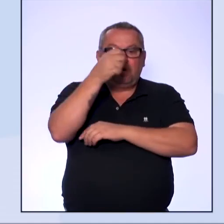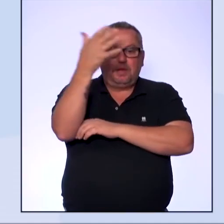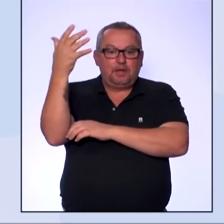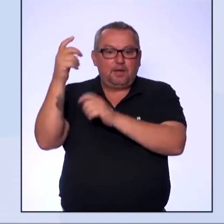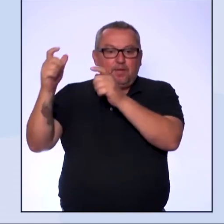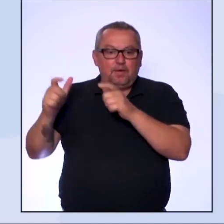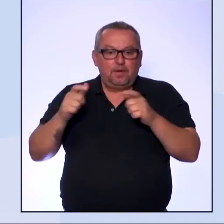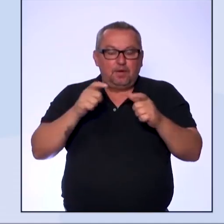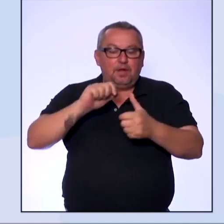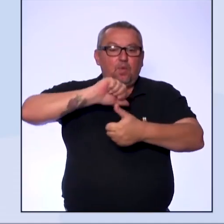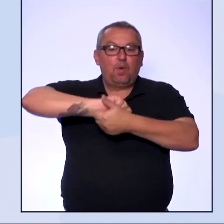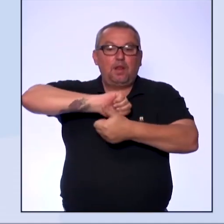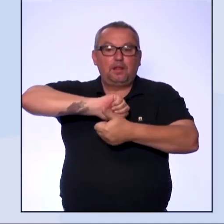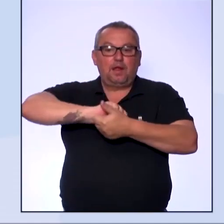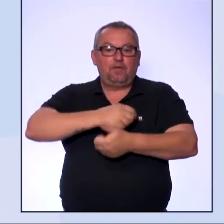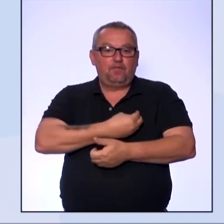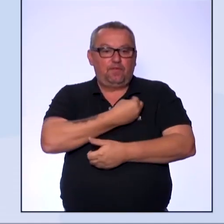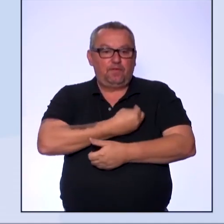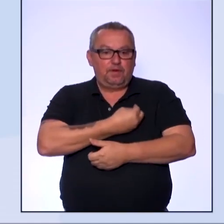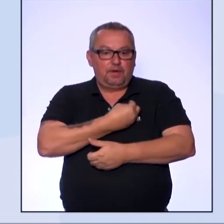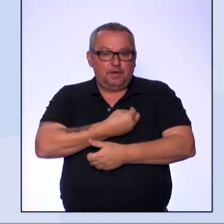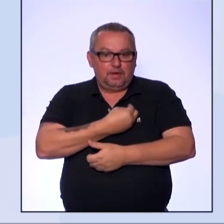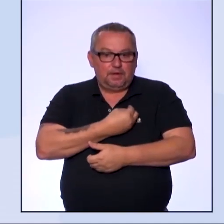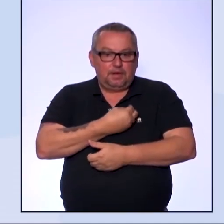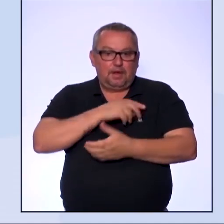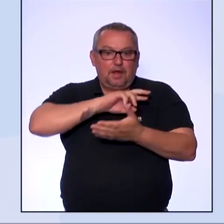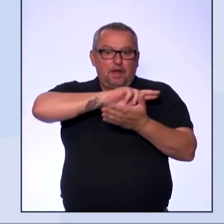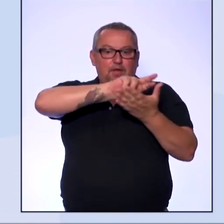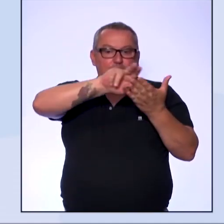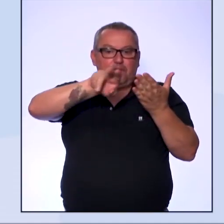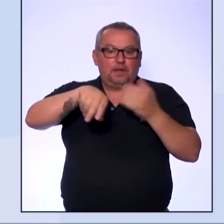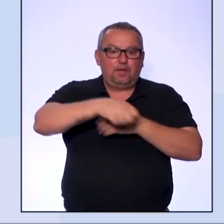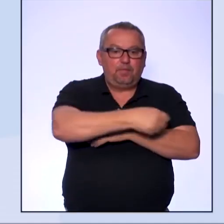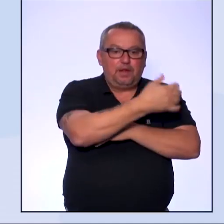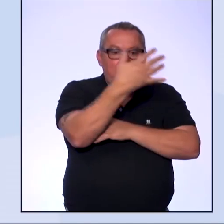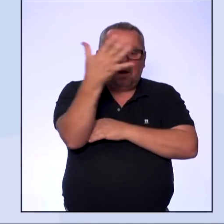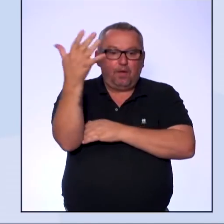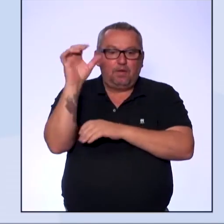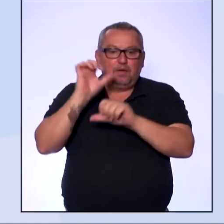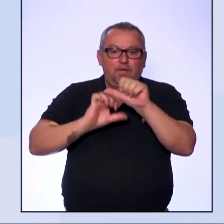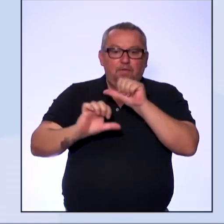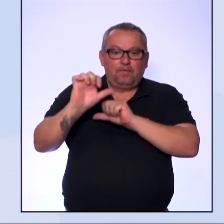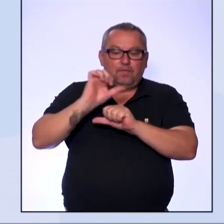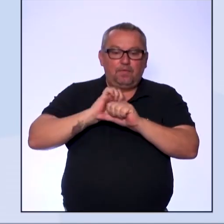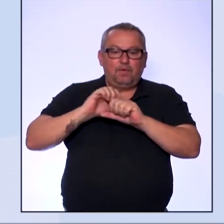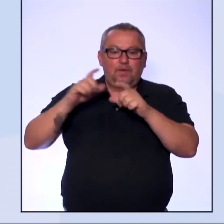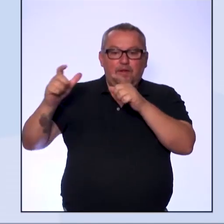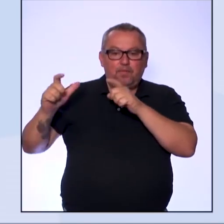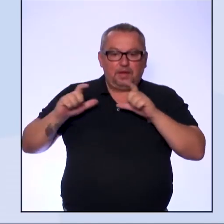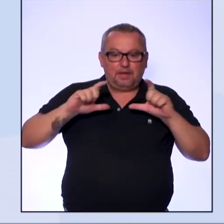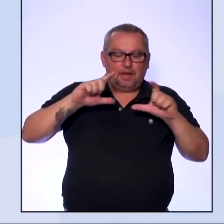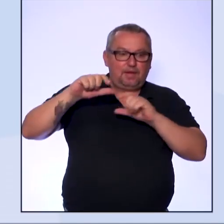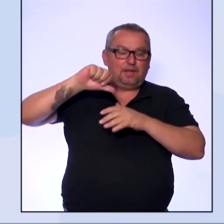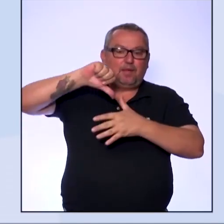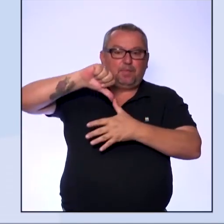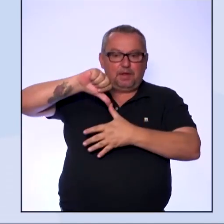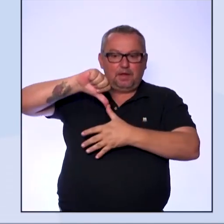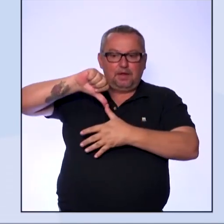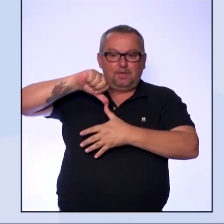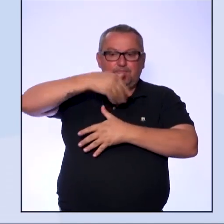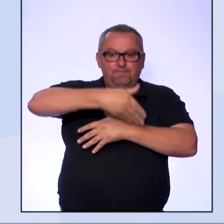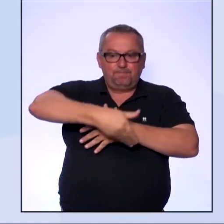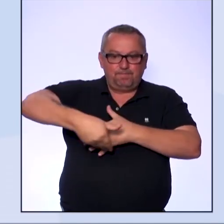ambientes e qualidade de vida. E o objeto de conhecimento é diversidade ambiental e as transformações nas paisagens da